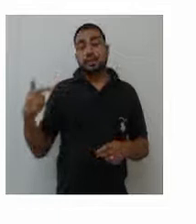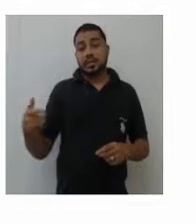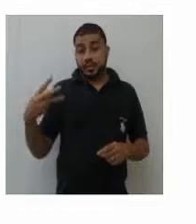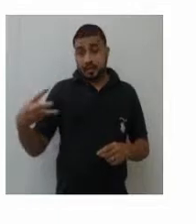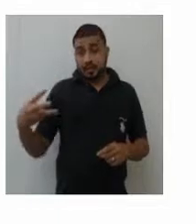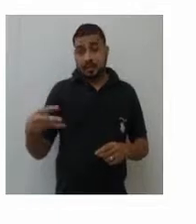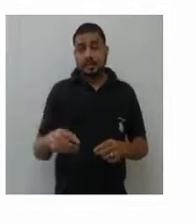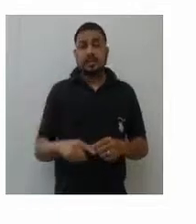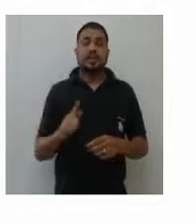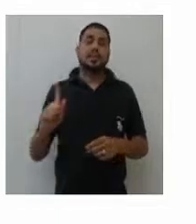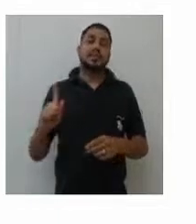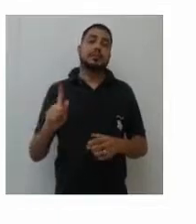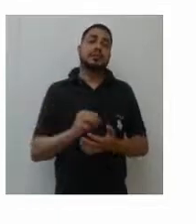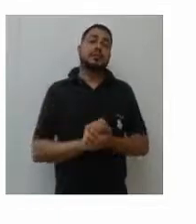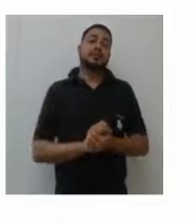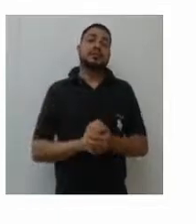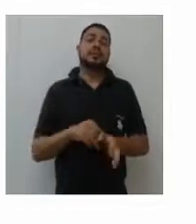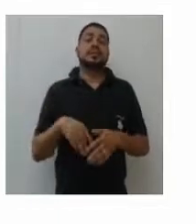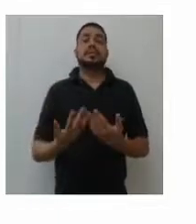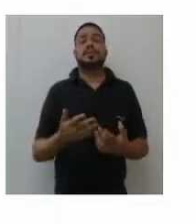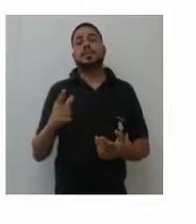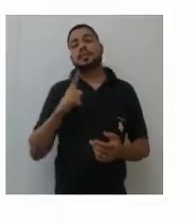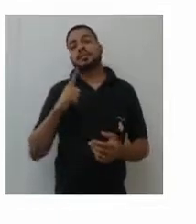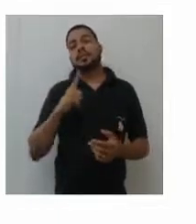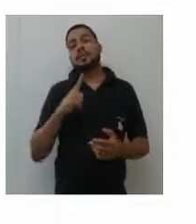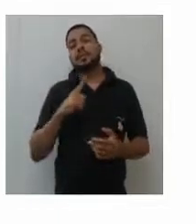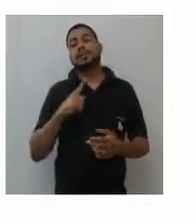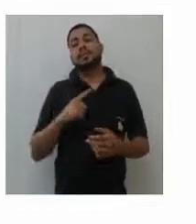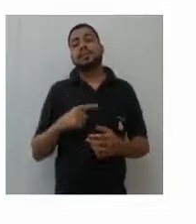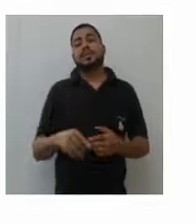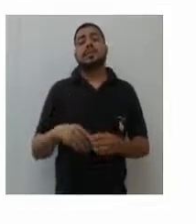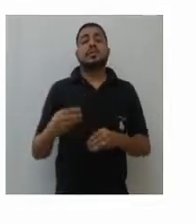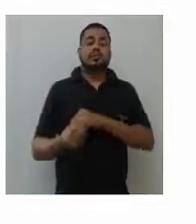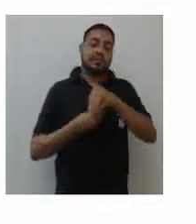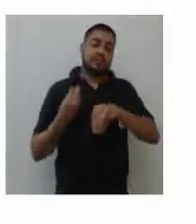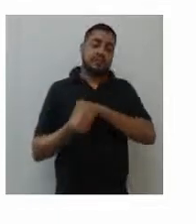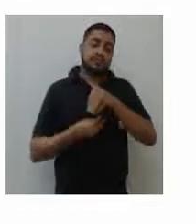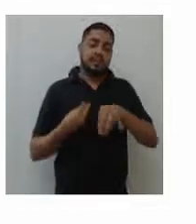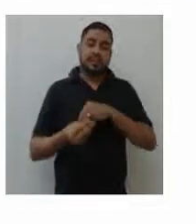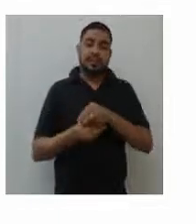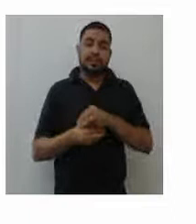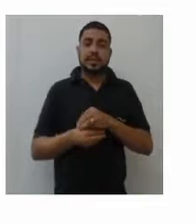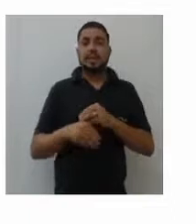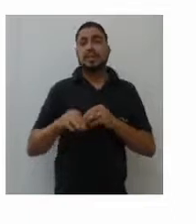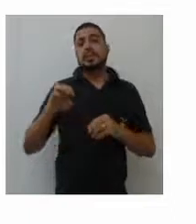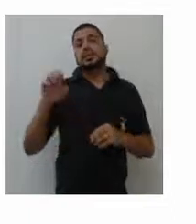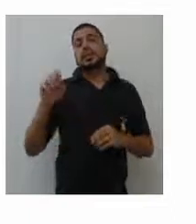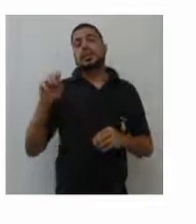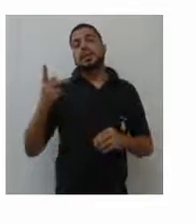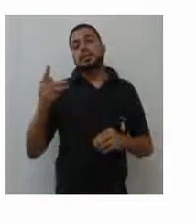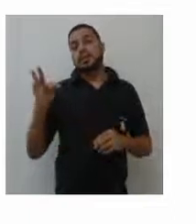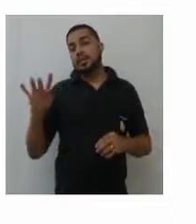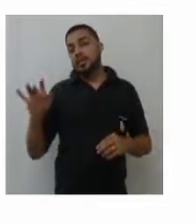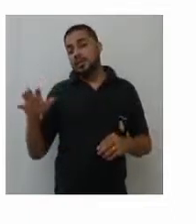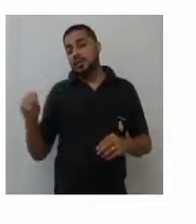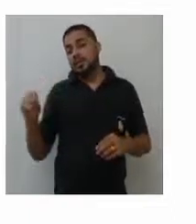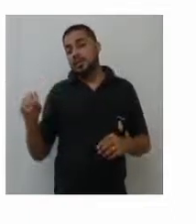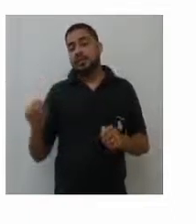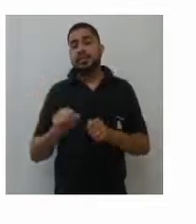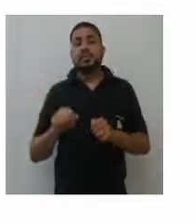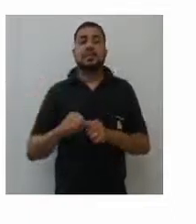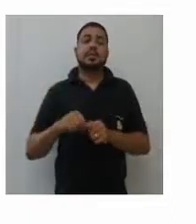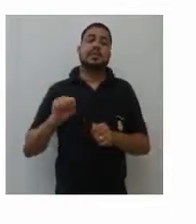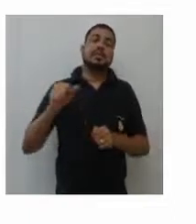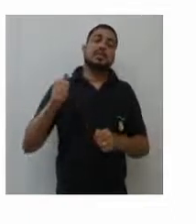a mais de cloreto de sódio. Então nós temos uma solução, uma mistura heterogênea, formada por uma solução saturada